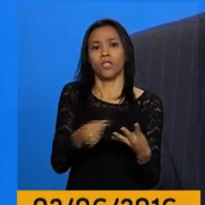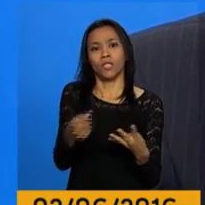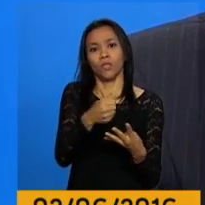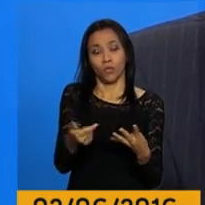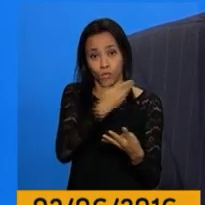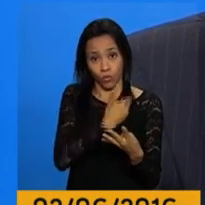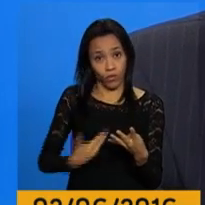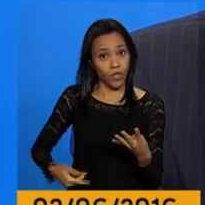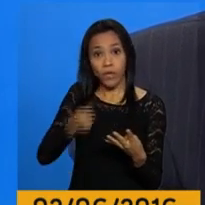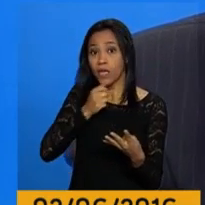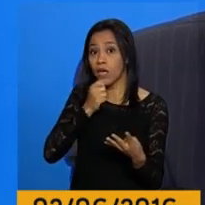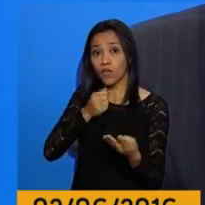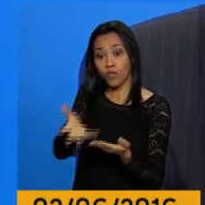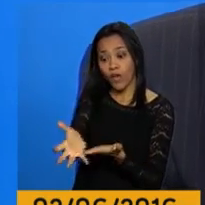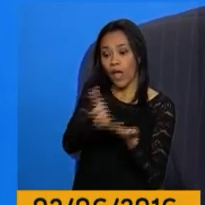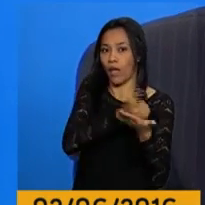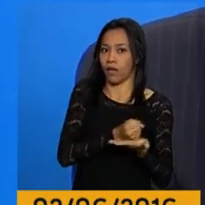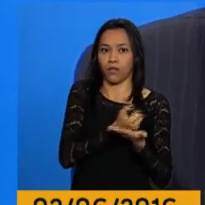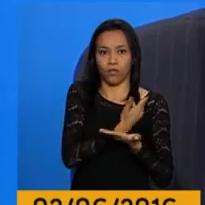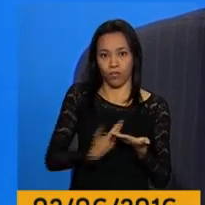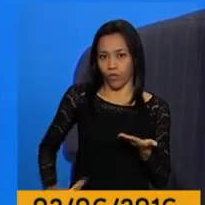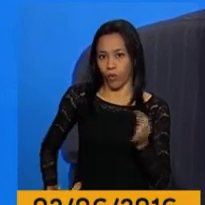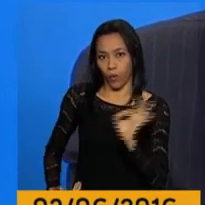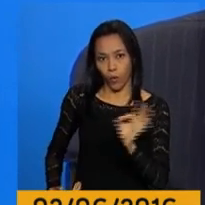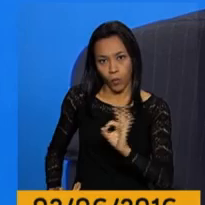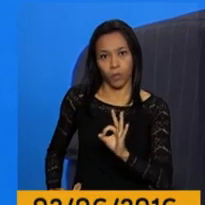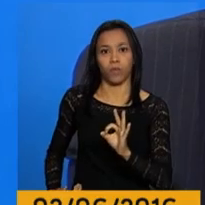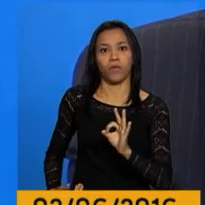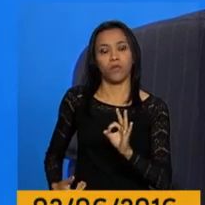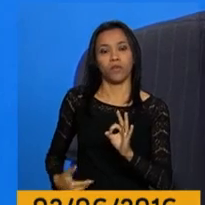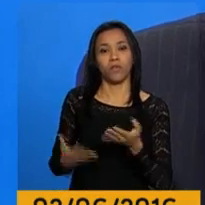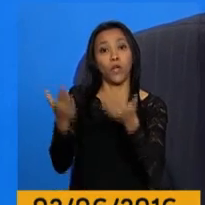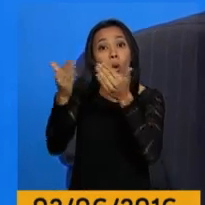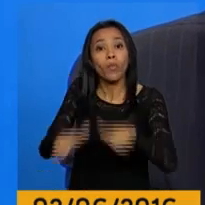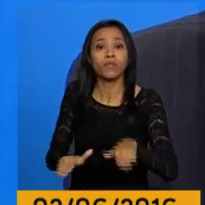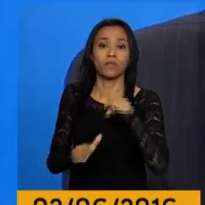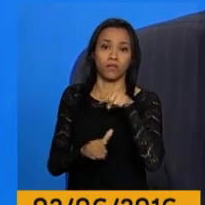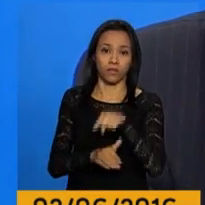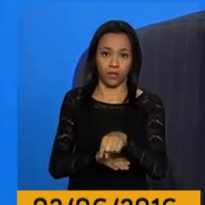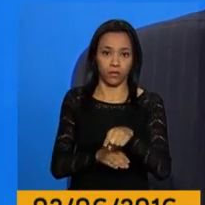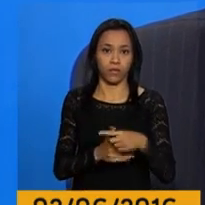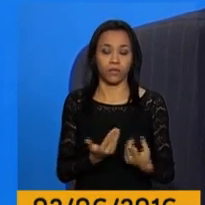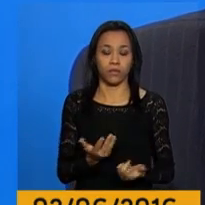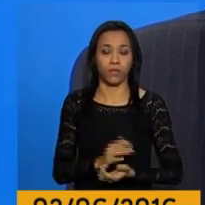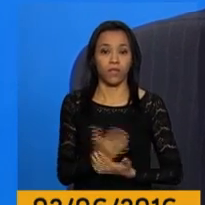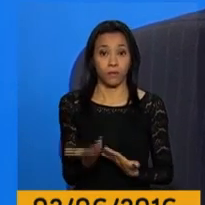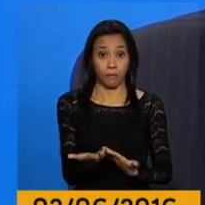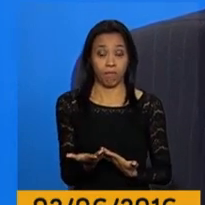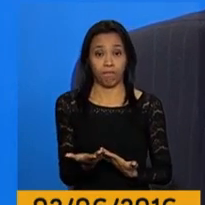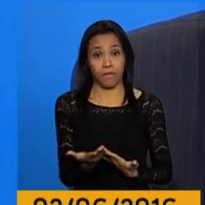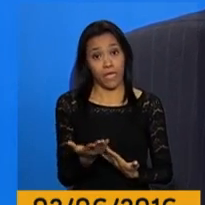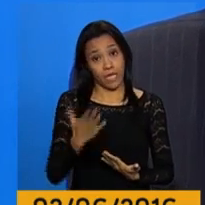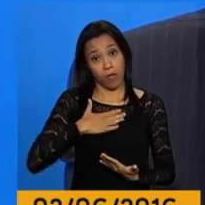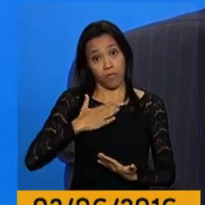fosse gerados empregos e investimentos. Esse é o raciocínio clássico da economia, né? Semi-estatal, semi-dirigida. Então,